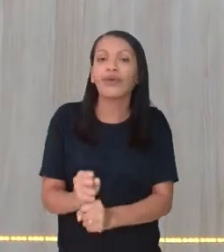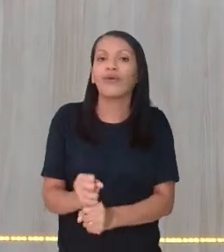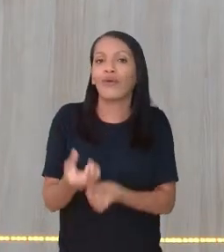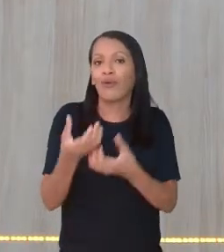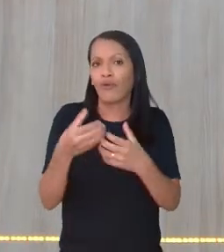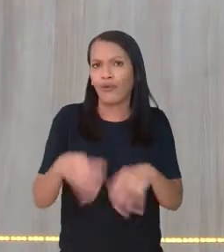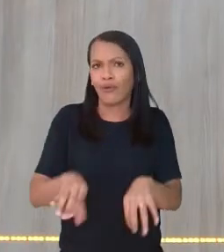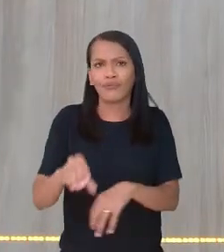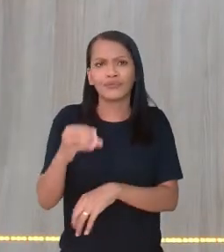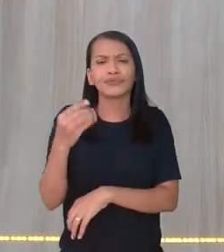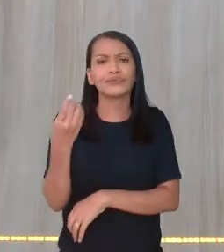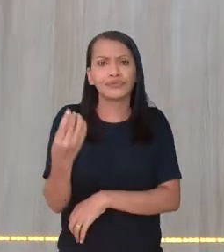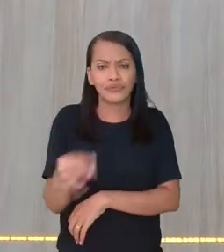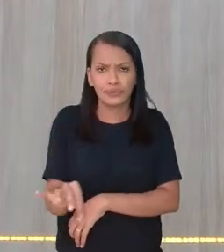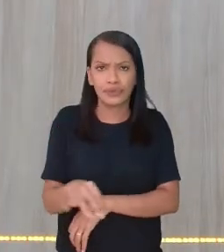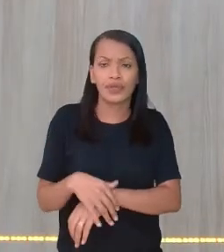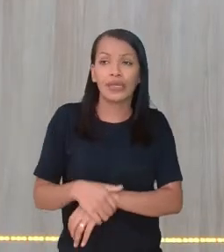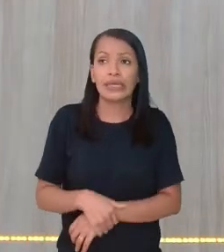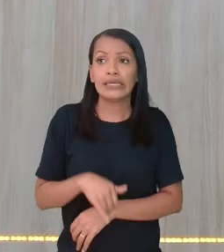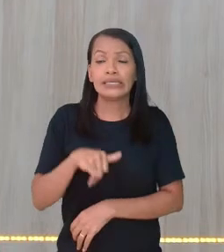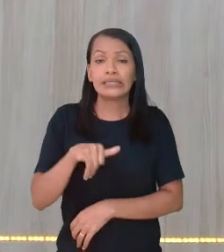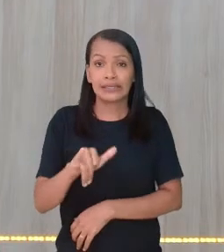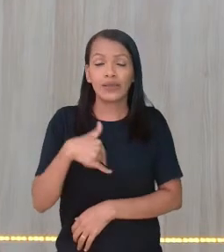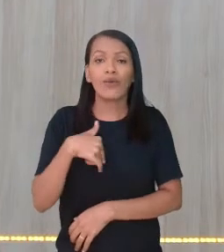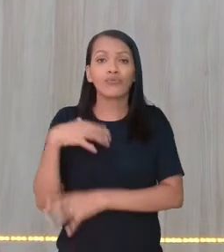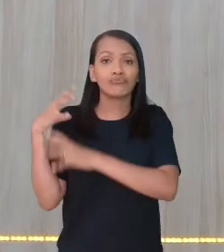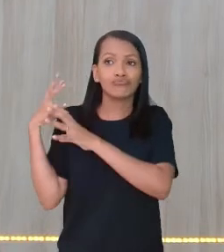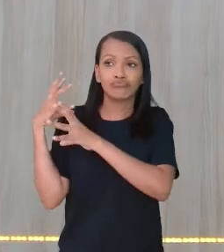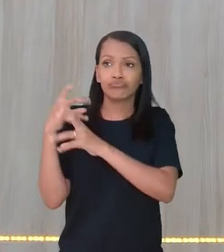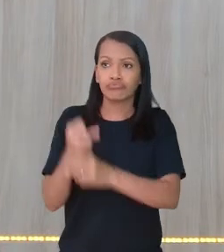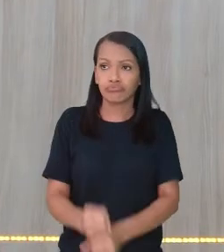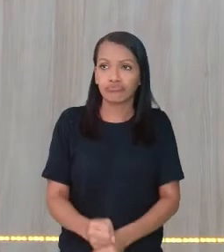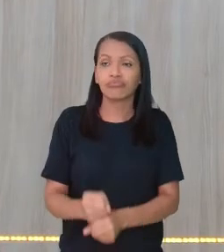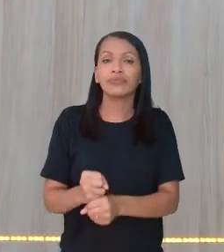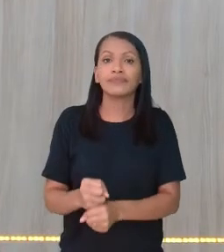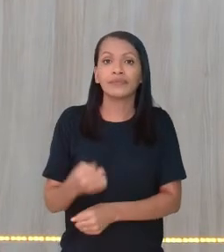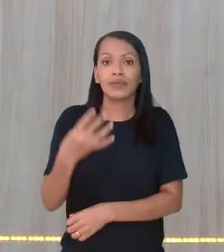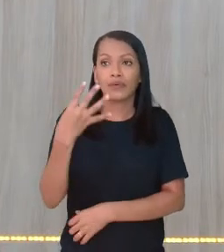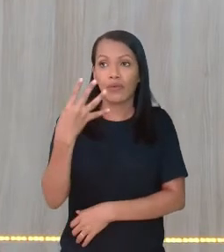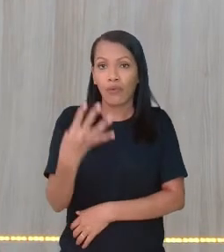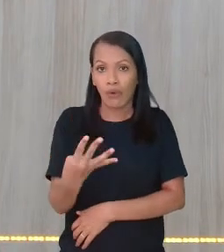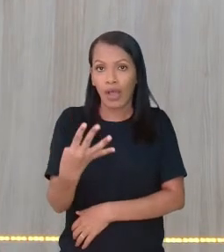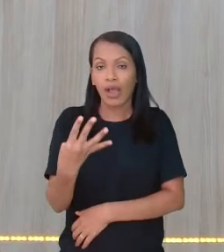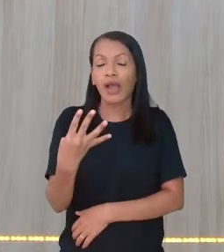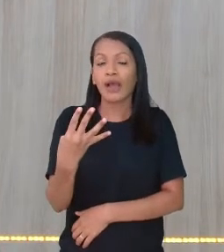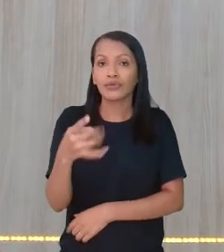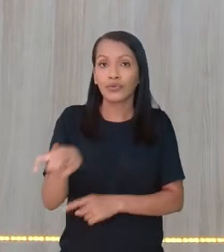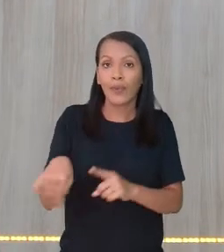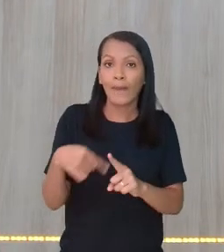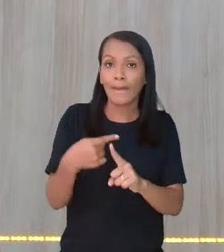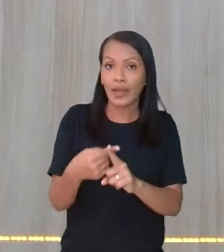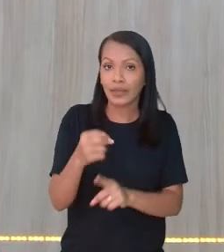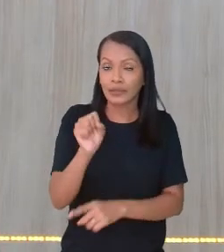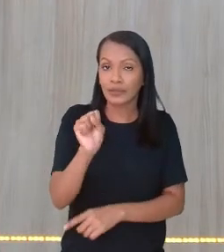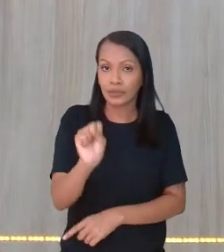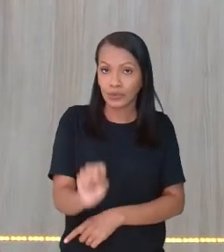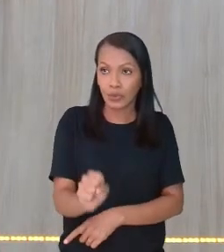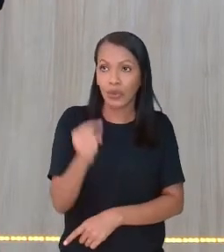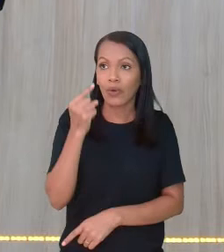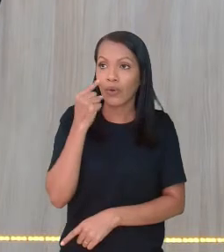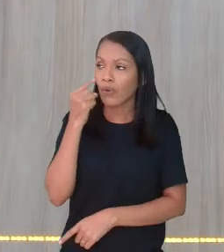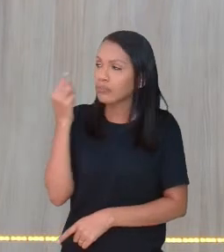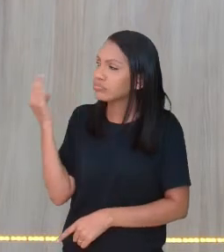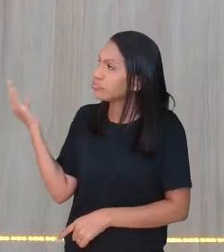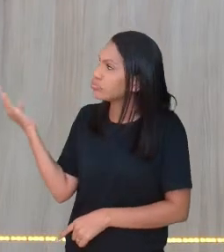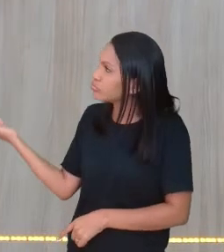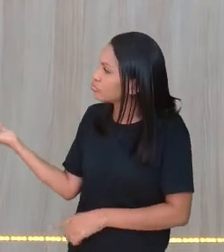certo? Então, se eu somar aqui, ó, 4 ovos com 8 ovos, vai dar igual a 12 ovos. Mesma